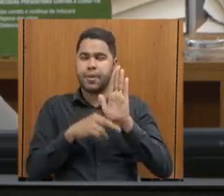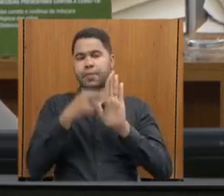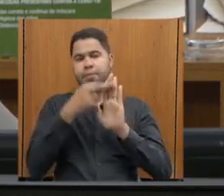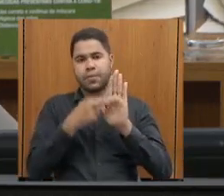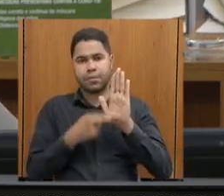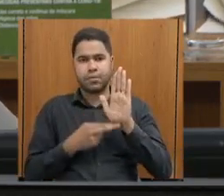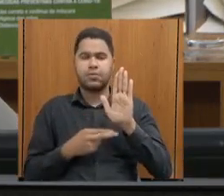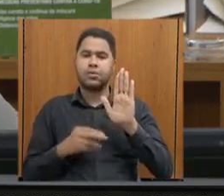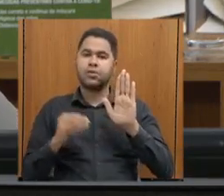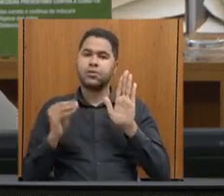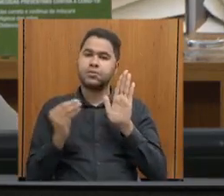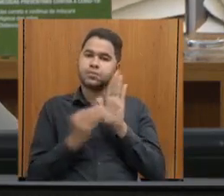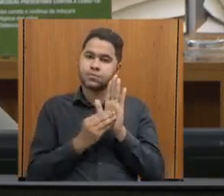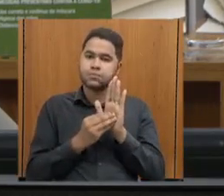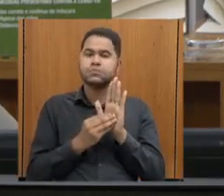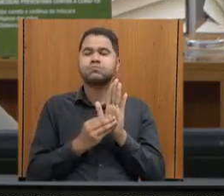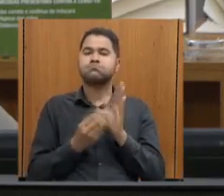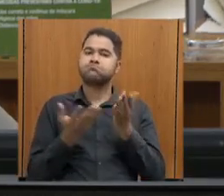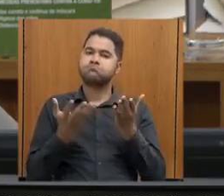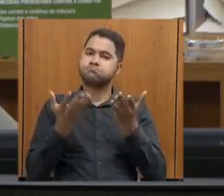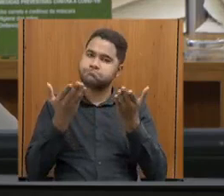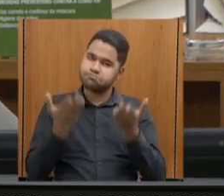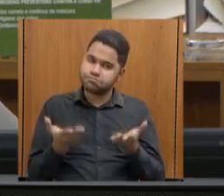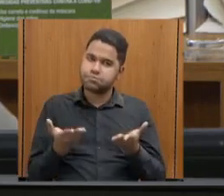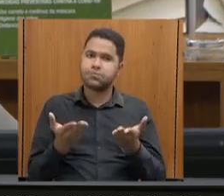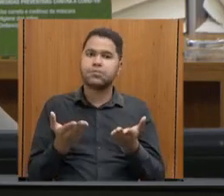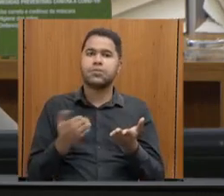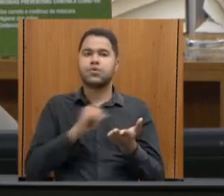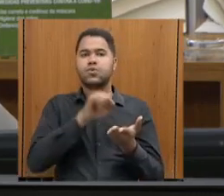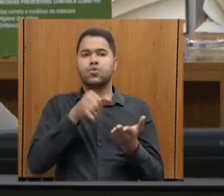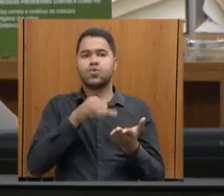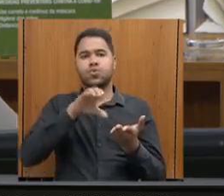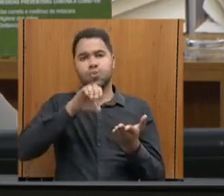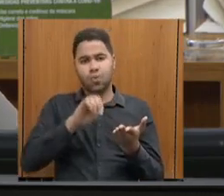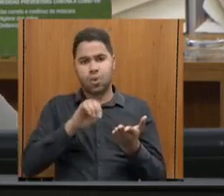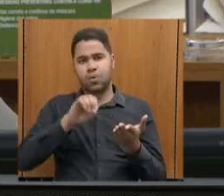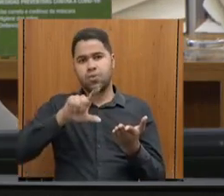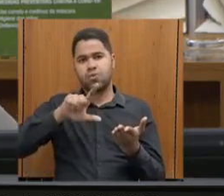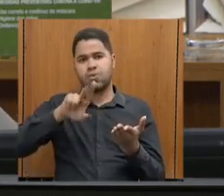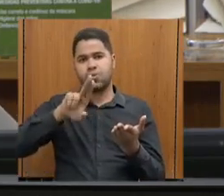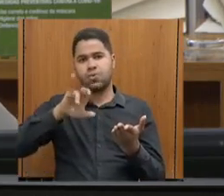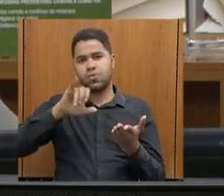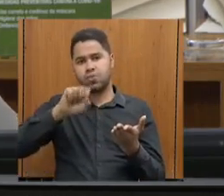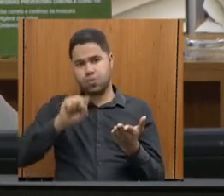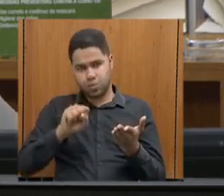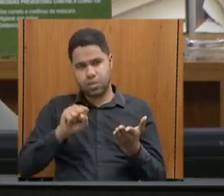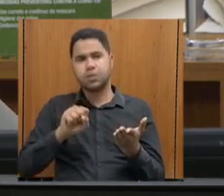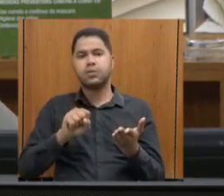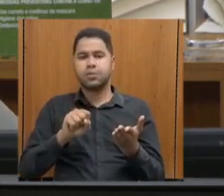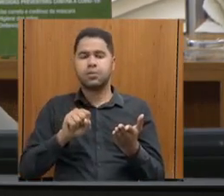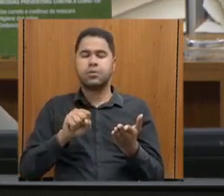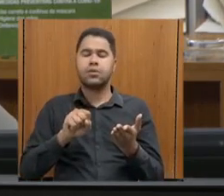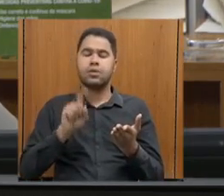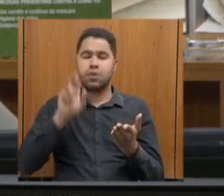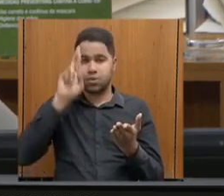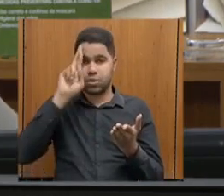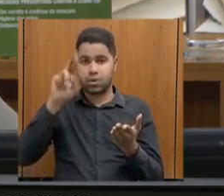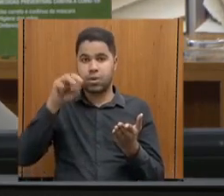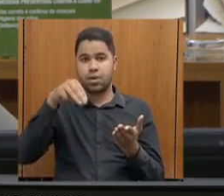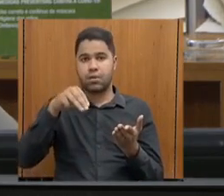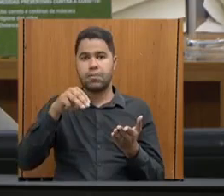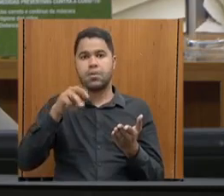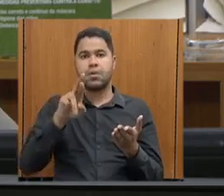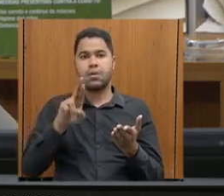Neve coloco aqui um elogio né ao João Luiz que é o diretor é da rmva que ele se